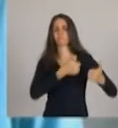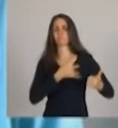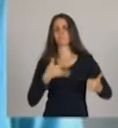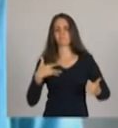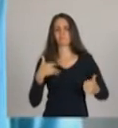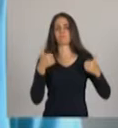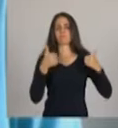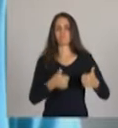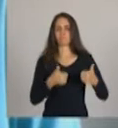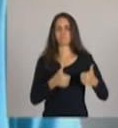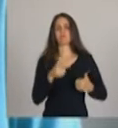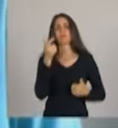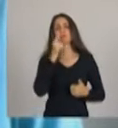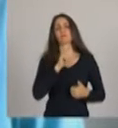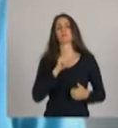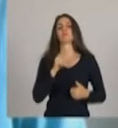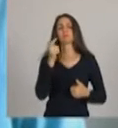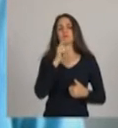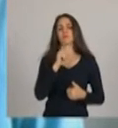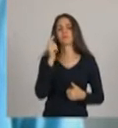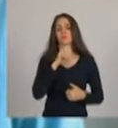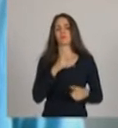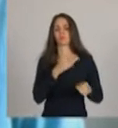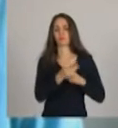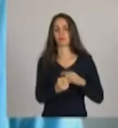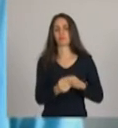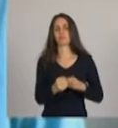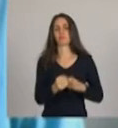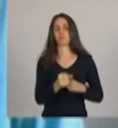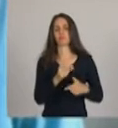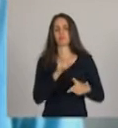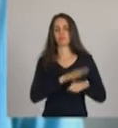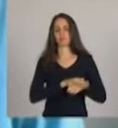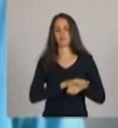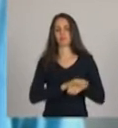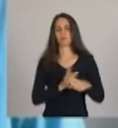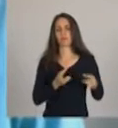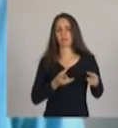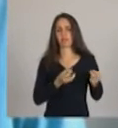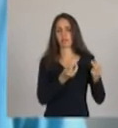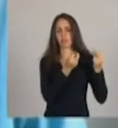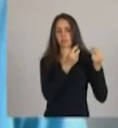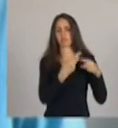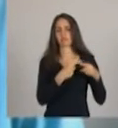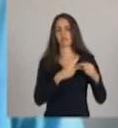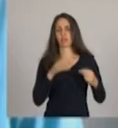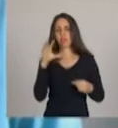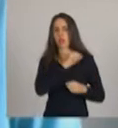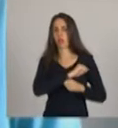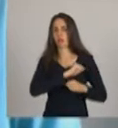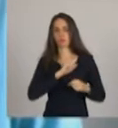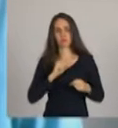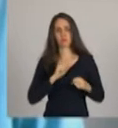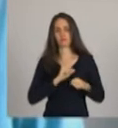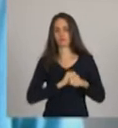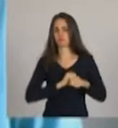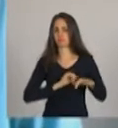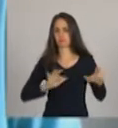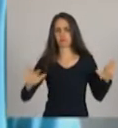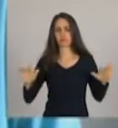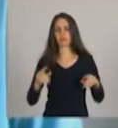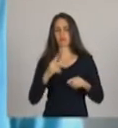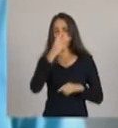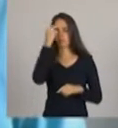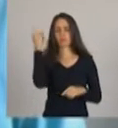condições que lhe dê uma facilitação no seu tratamento, sabendo que o câncer tem uma evolução muito rápida e muitos